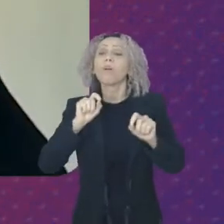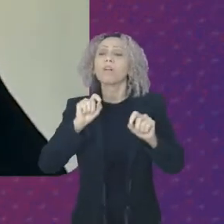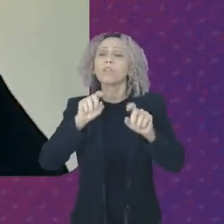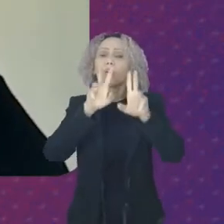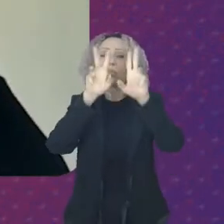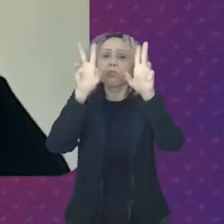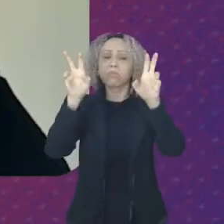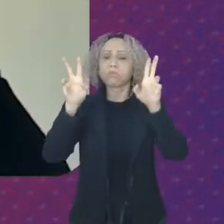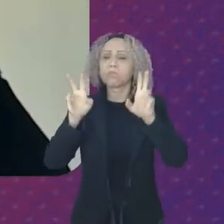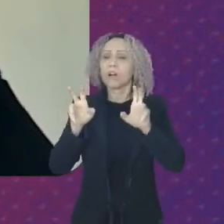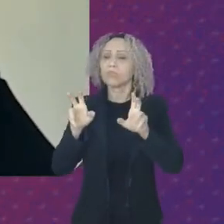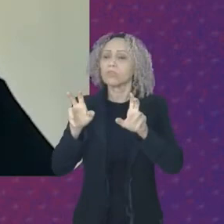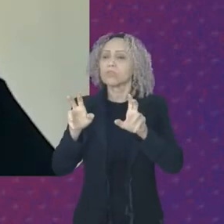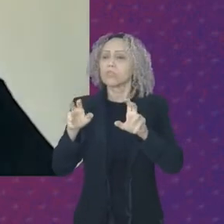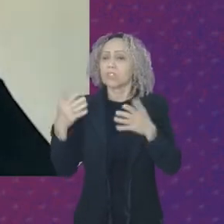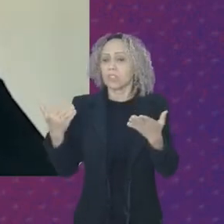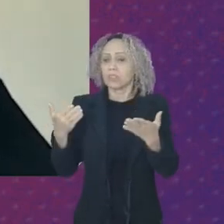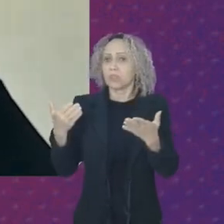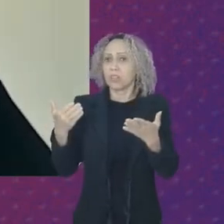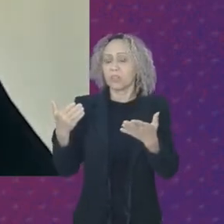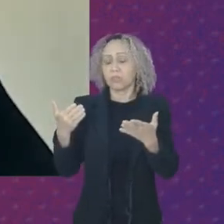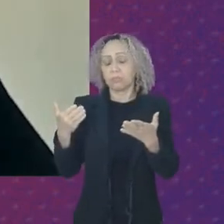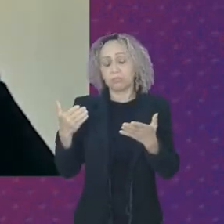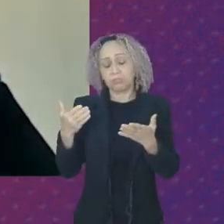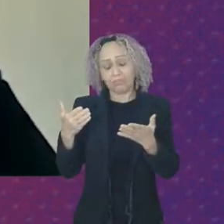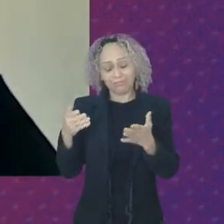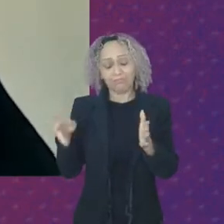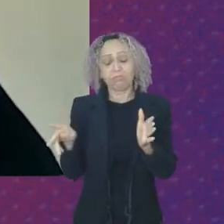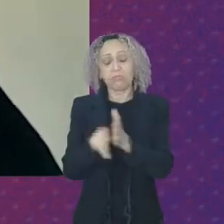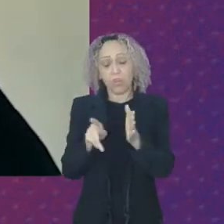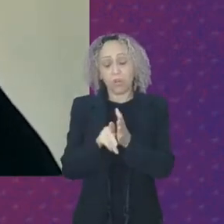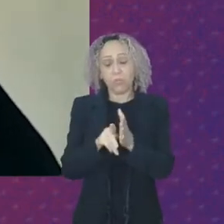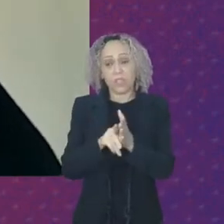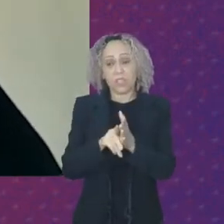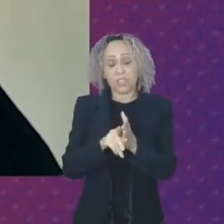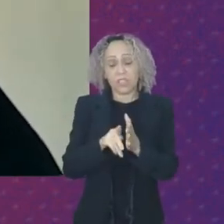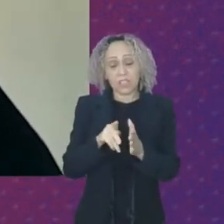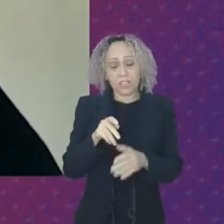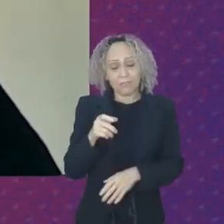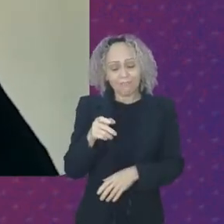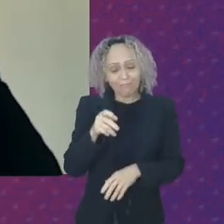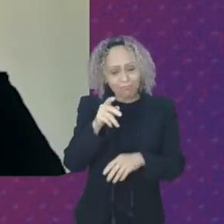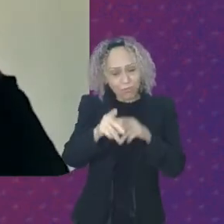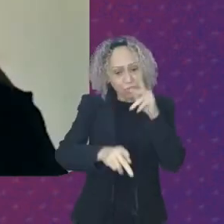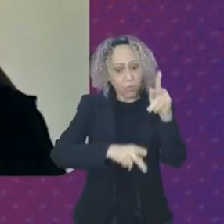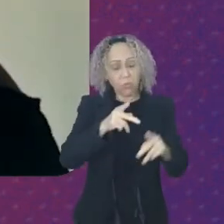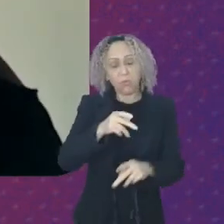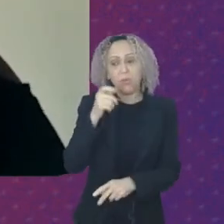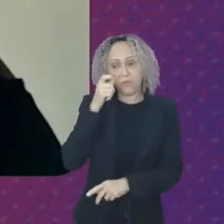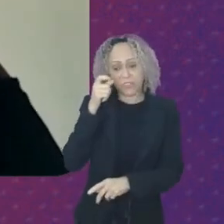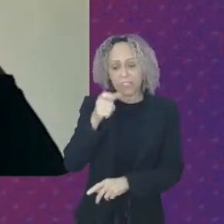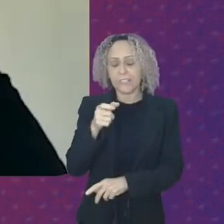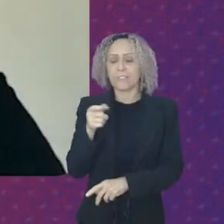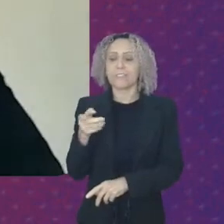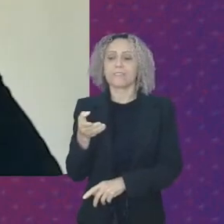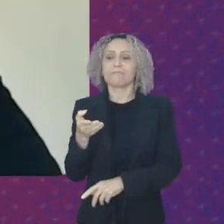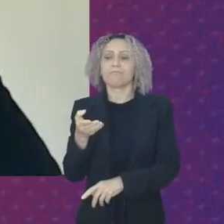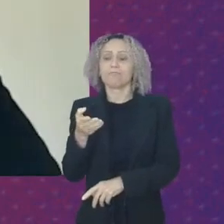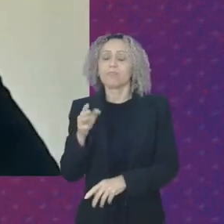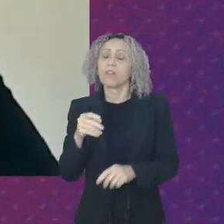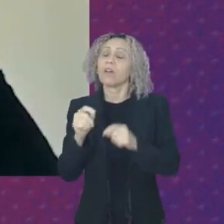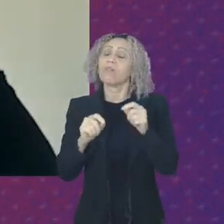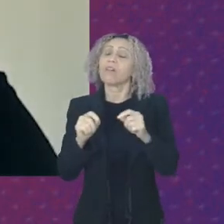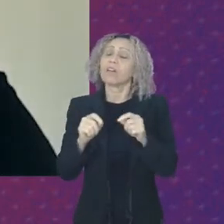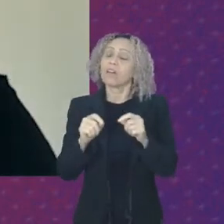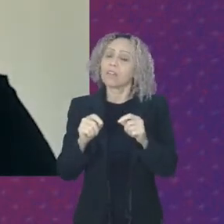assuntos que estão em alta e são de interesse público. Isso é o que a gente pode trazer no nosso conteúdo político de interesse social e